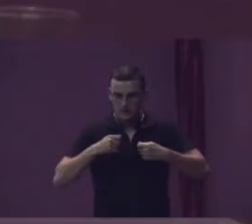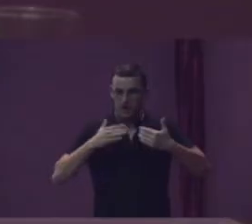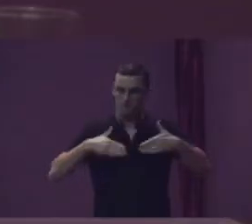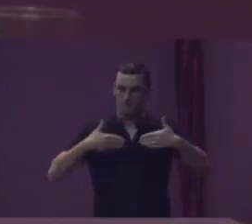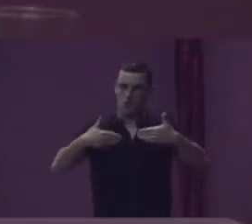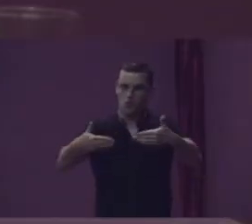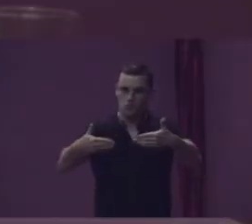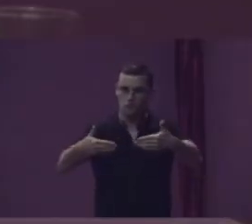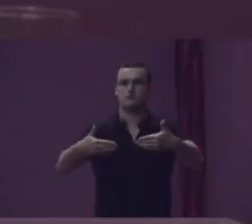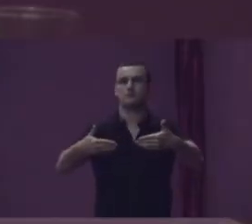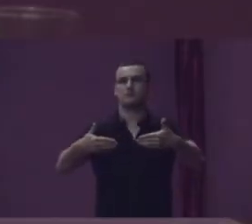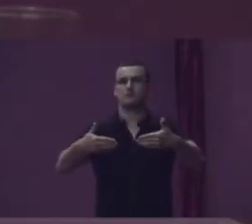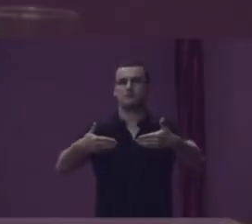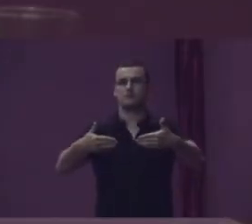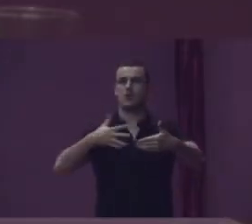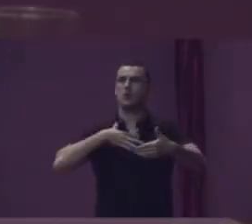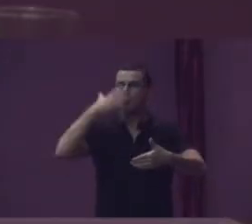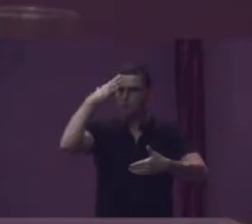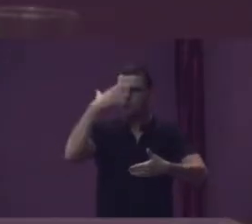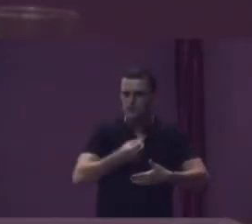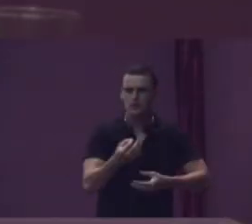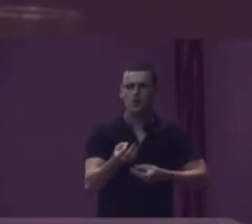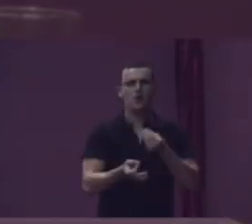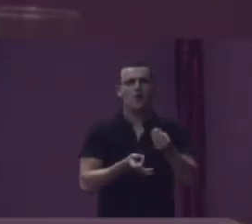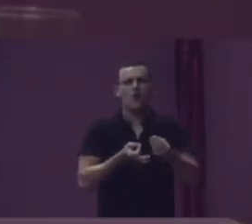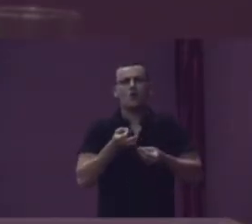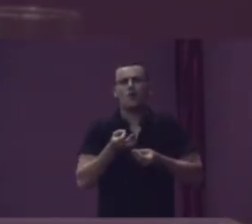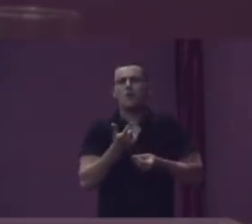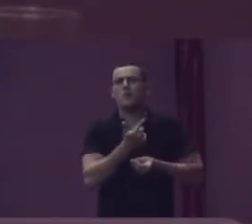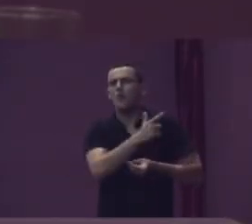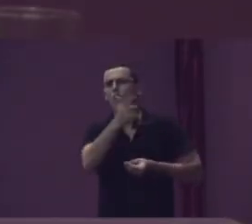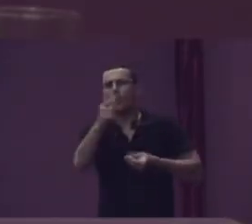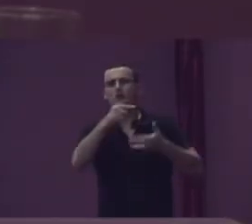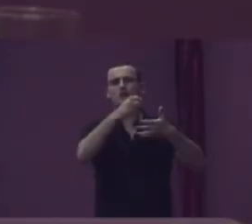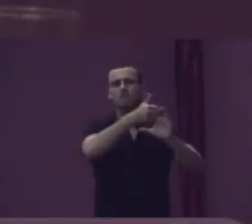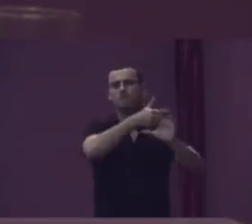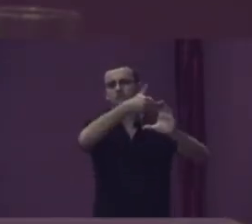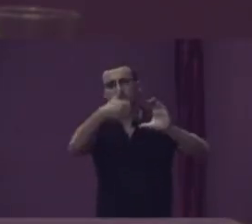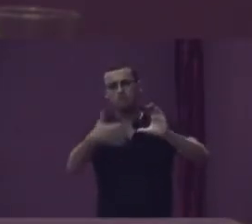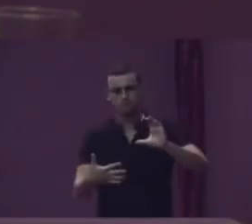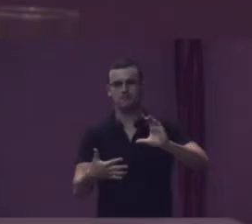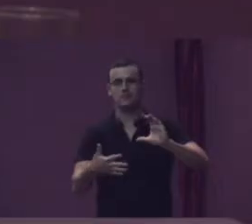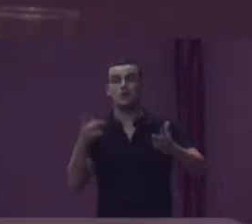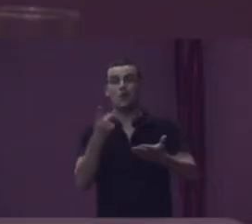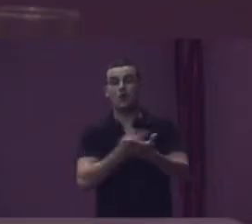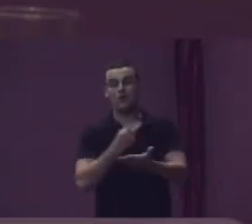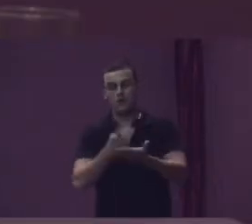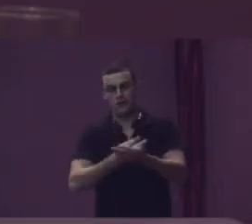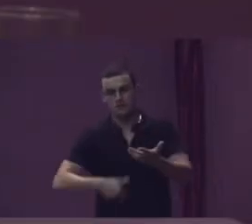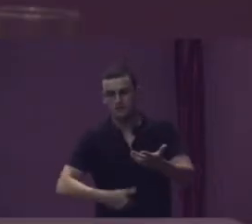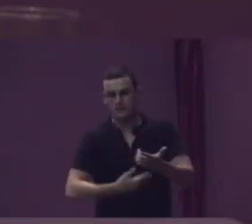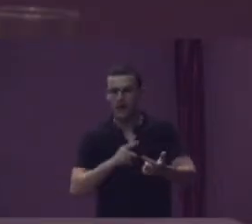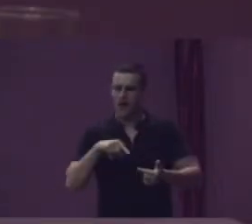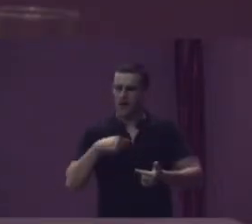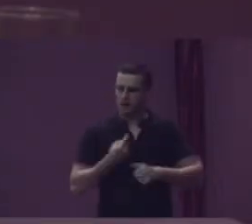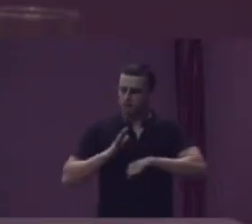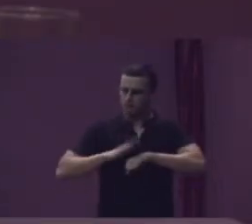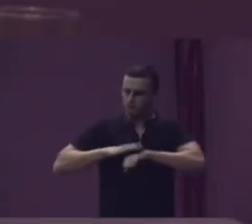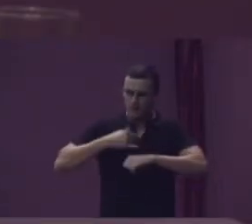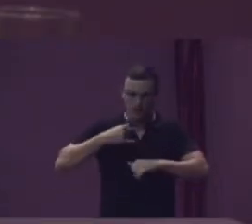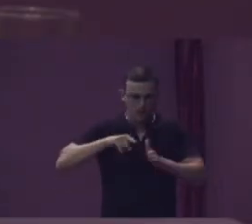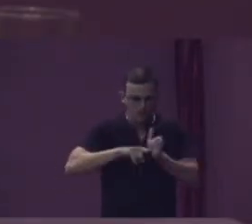compreensão dessa realidade e explorar outros meandros do fenômeno, nós nos propusemos a investigar mais em profundidade como que